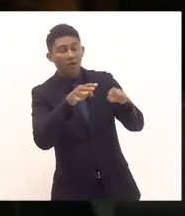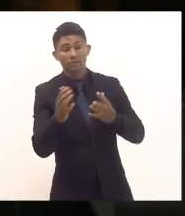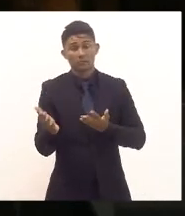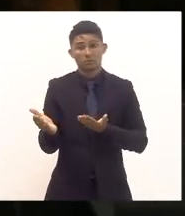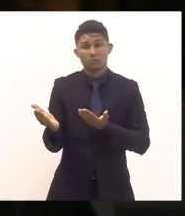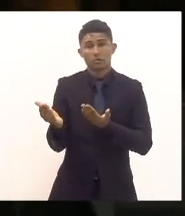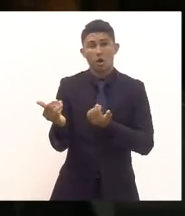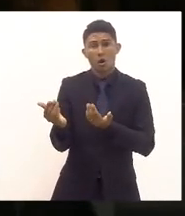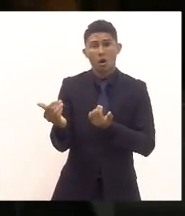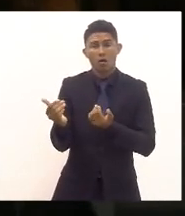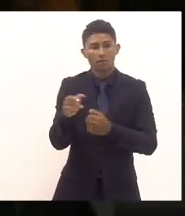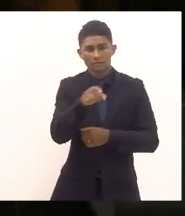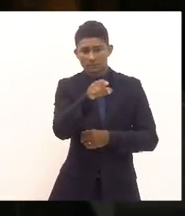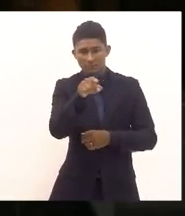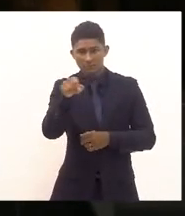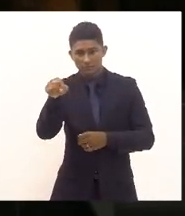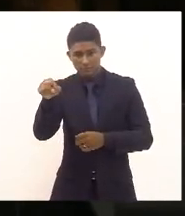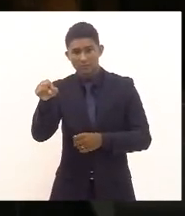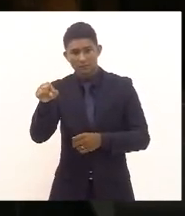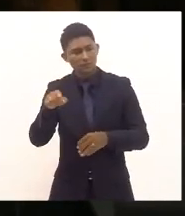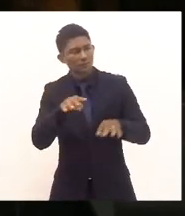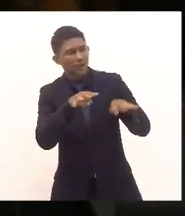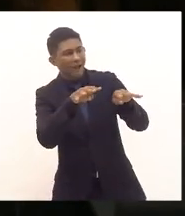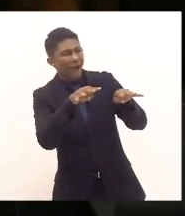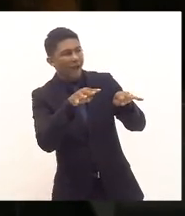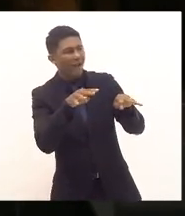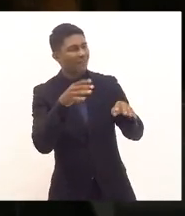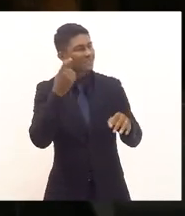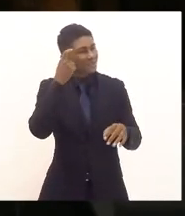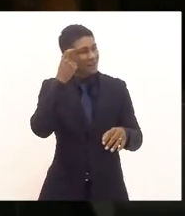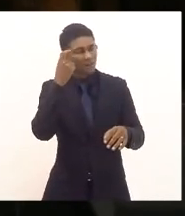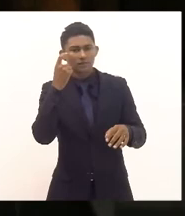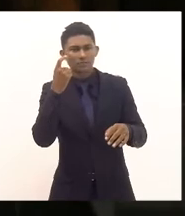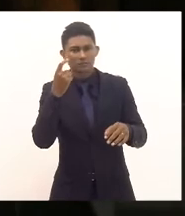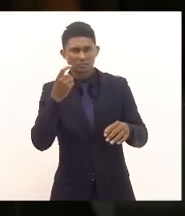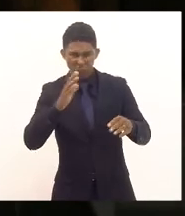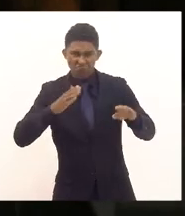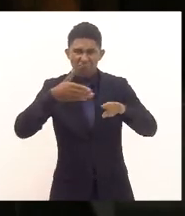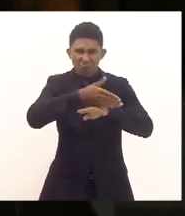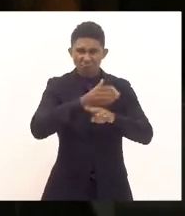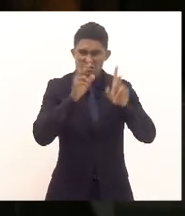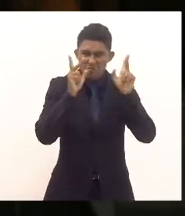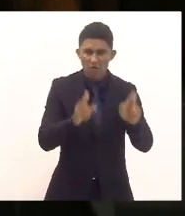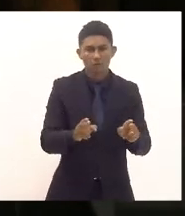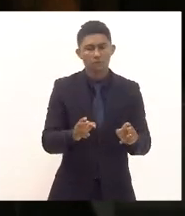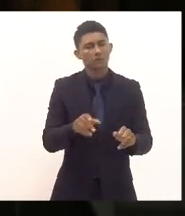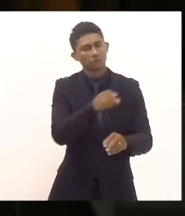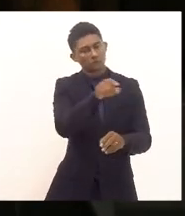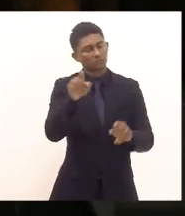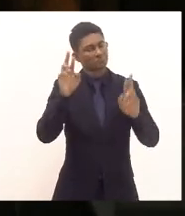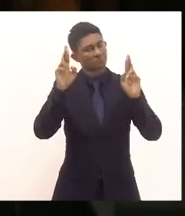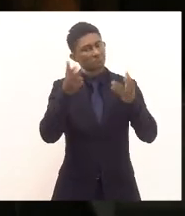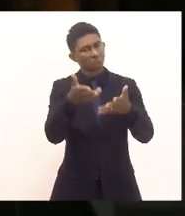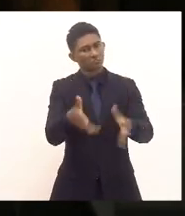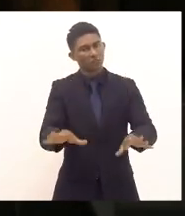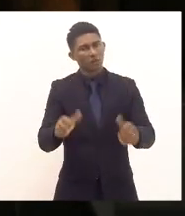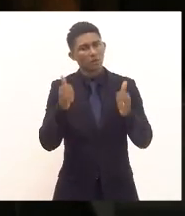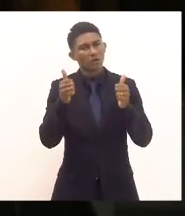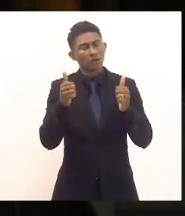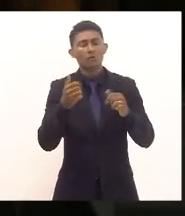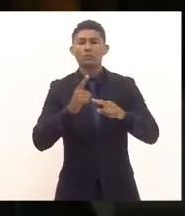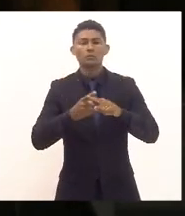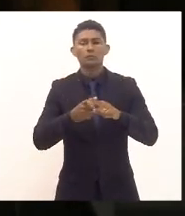esses jovens que têm essas pessoas como exemplo não entre para essa furada até para isso a